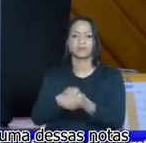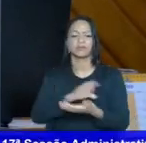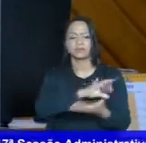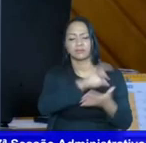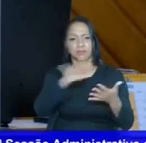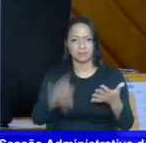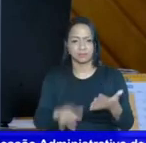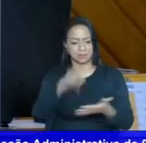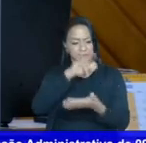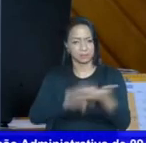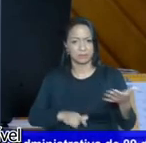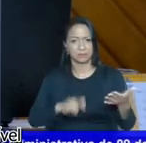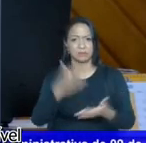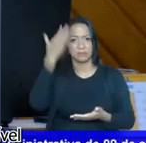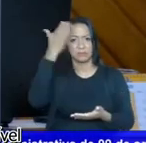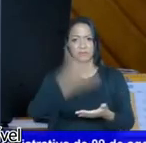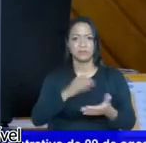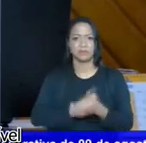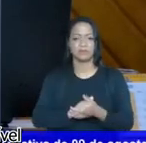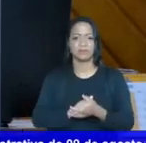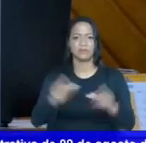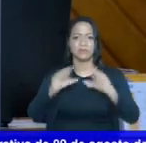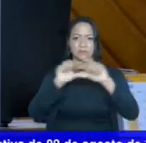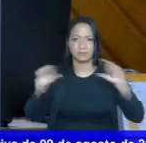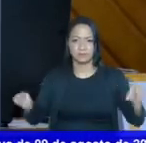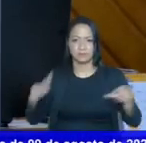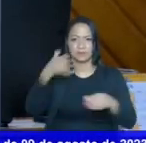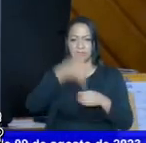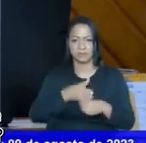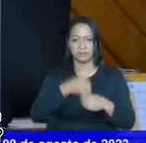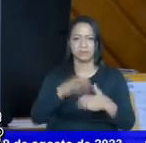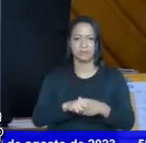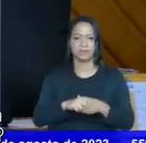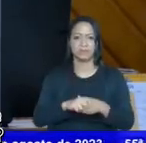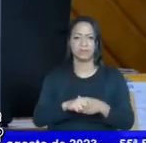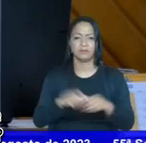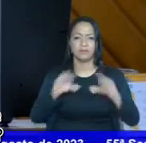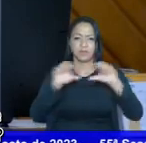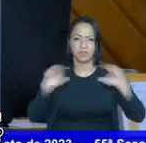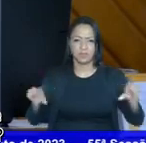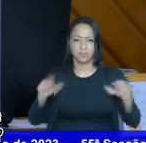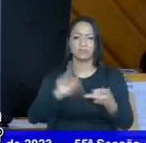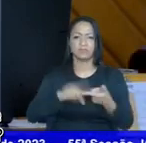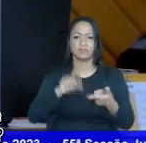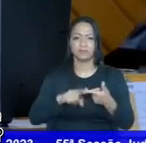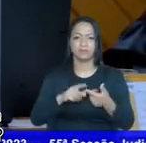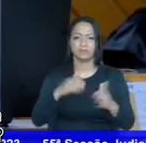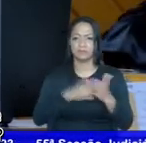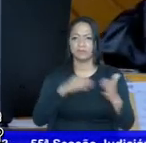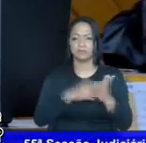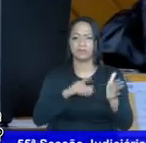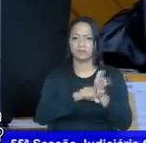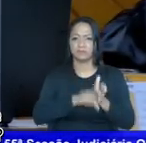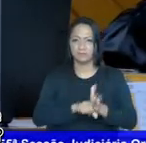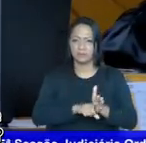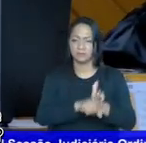dessas notas são em relação à aquisição de tickets de combustível. E quando se adquire o ticket, também não me impede